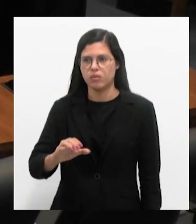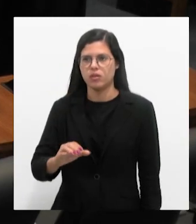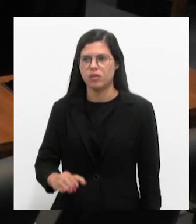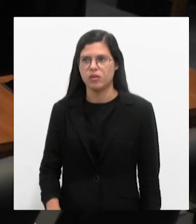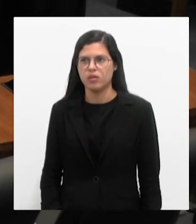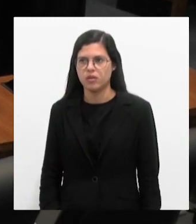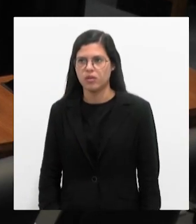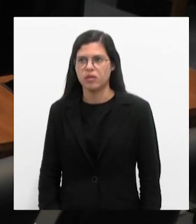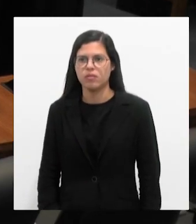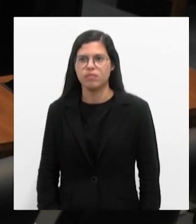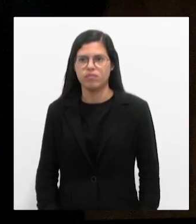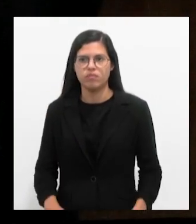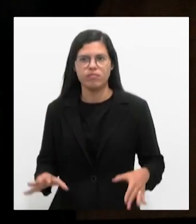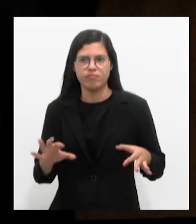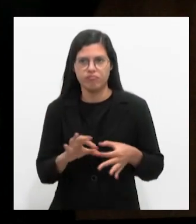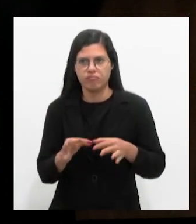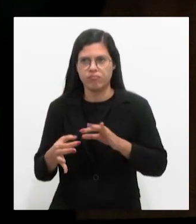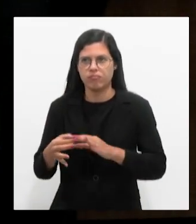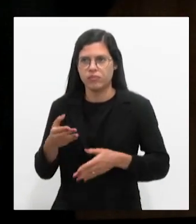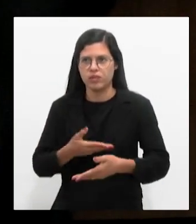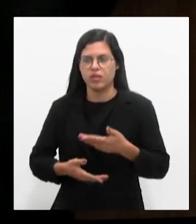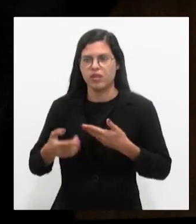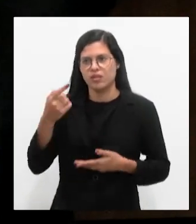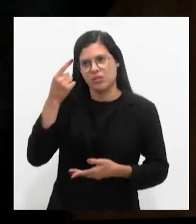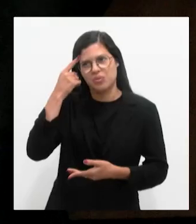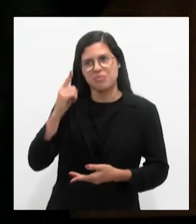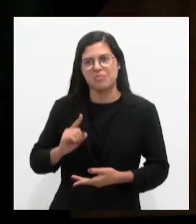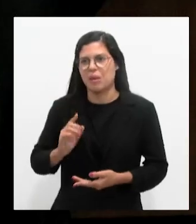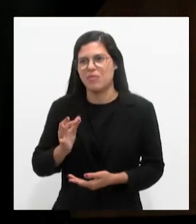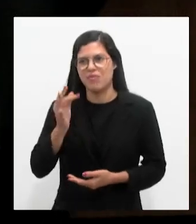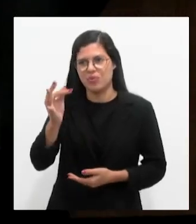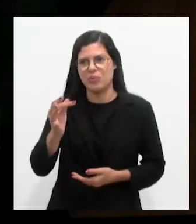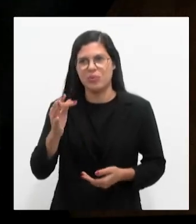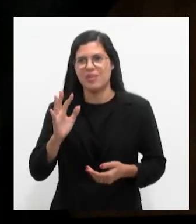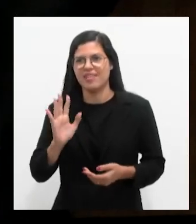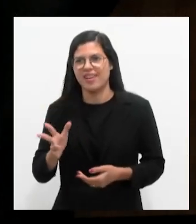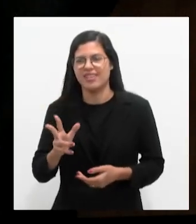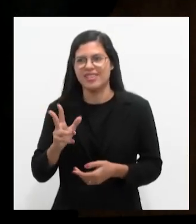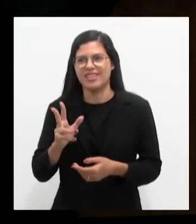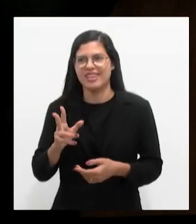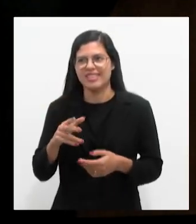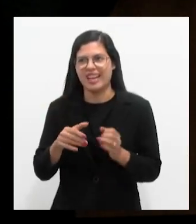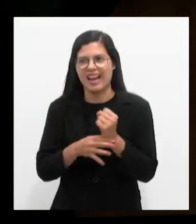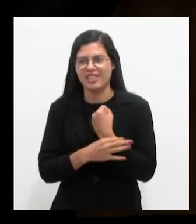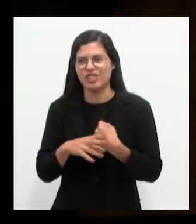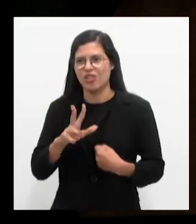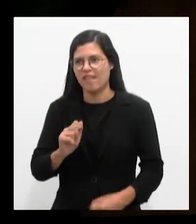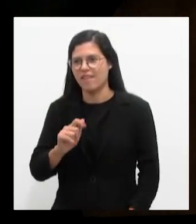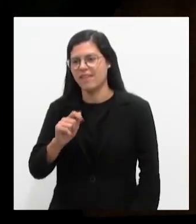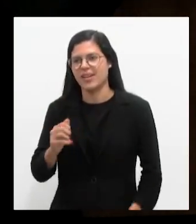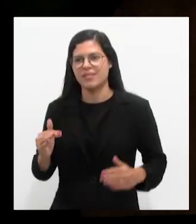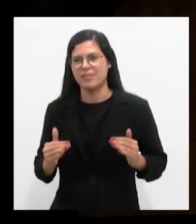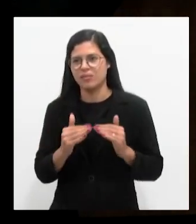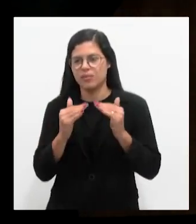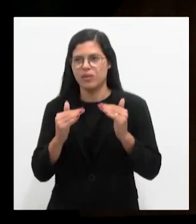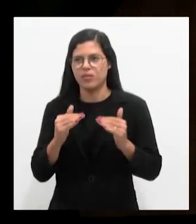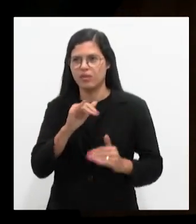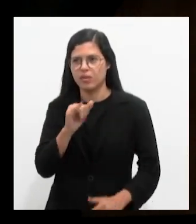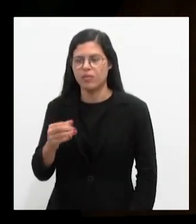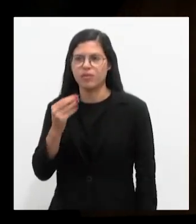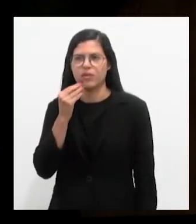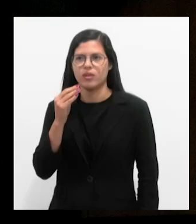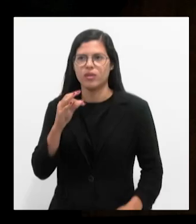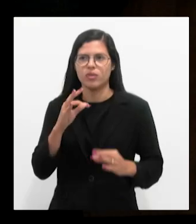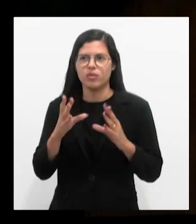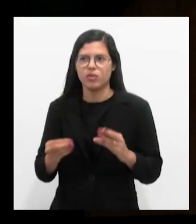na articulação. A gente não sabe o dia de amanhã, então já está garantindo a vaguinha dele. Presidente, favorável, aproveitar aqui, já que todo mundo